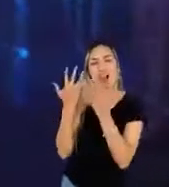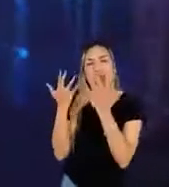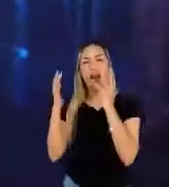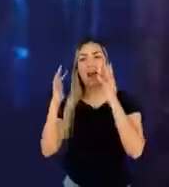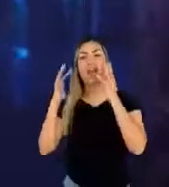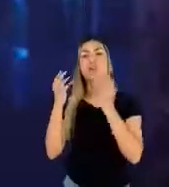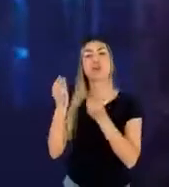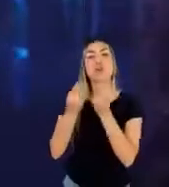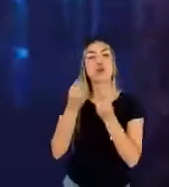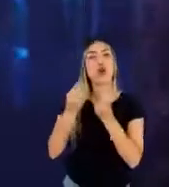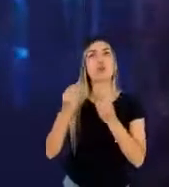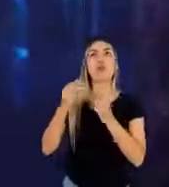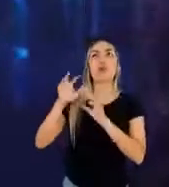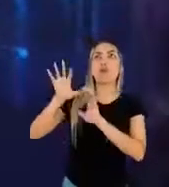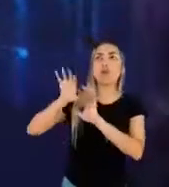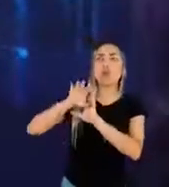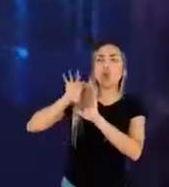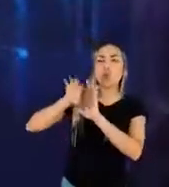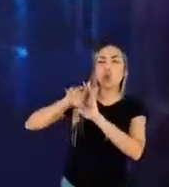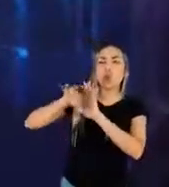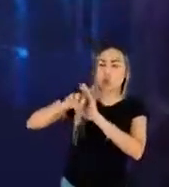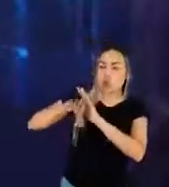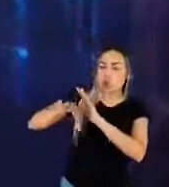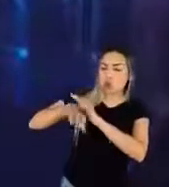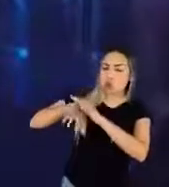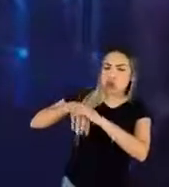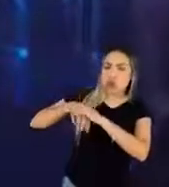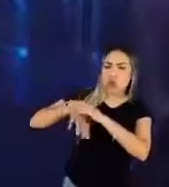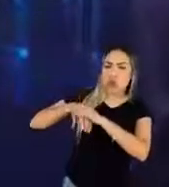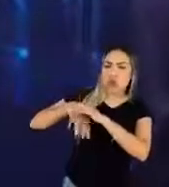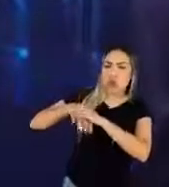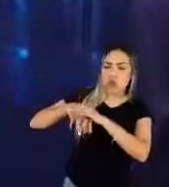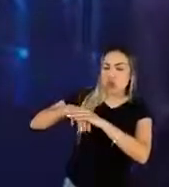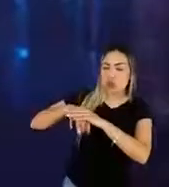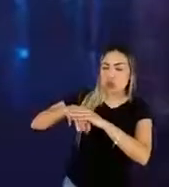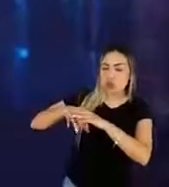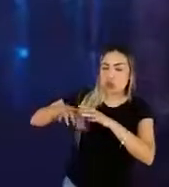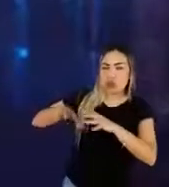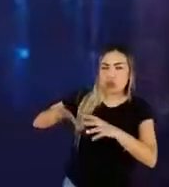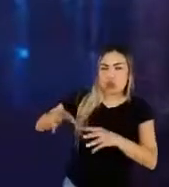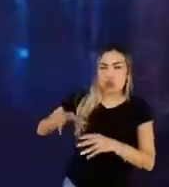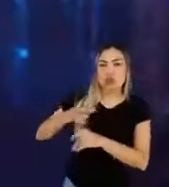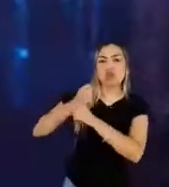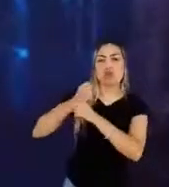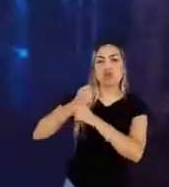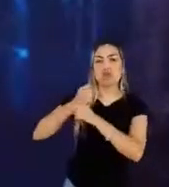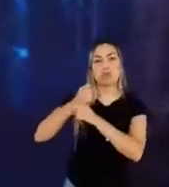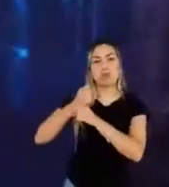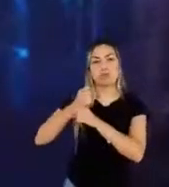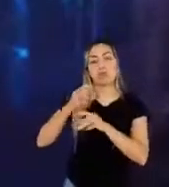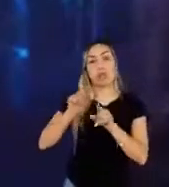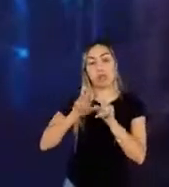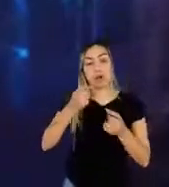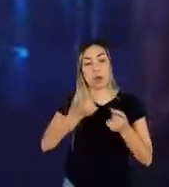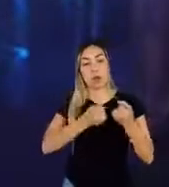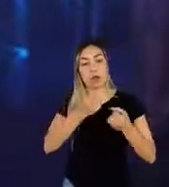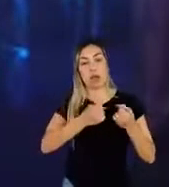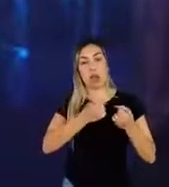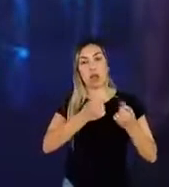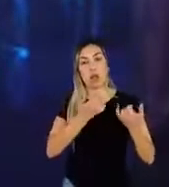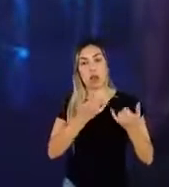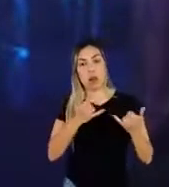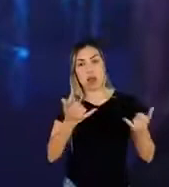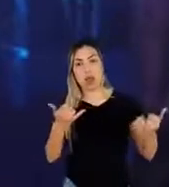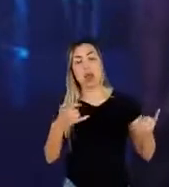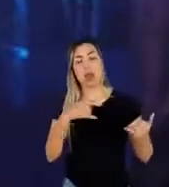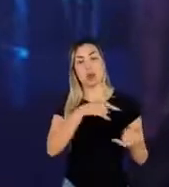energia para a demanda que vem. Inclusive, o grande desafio do carro elétrico também é a questão da bateria. Por outro lado,